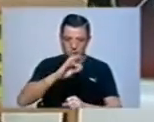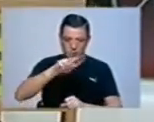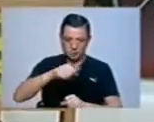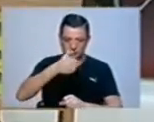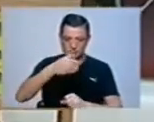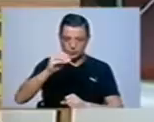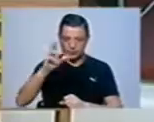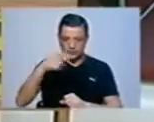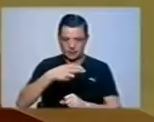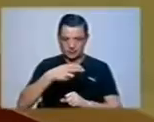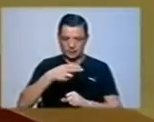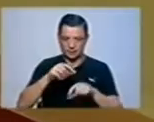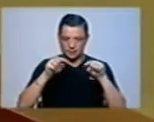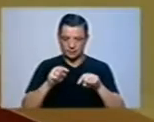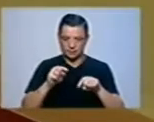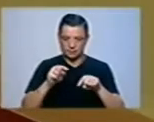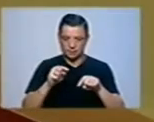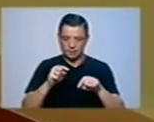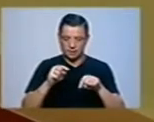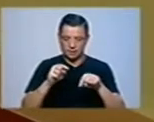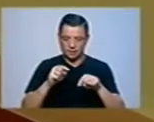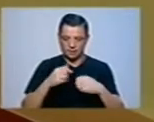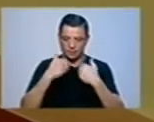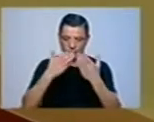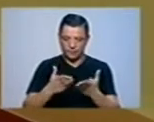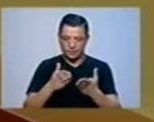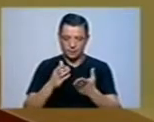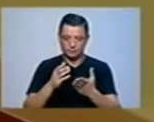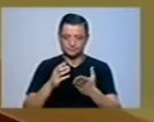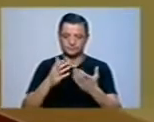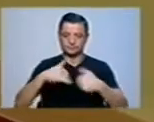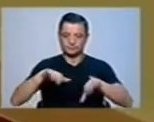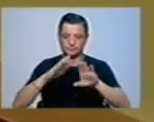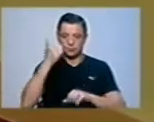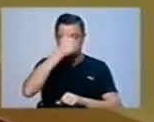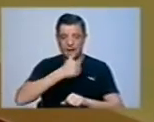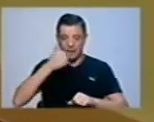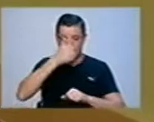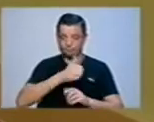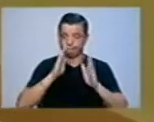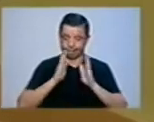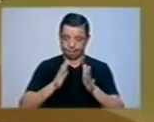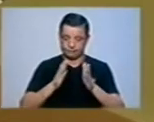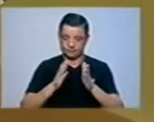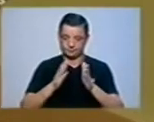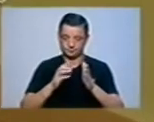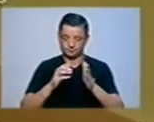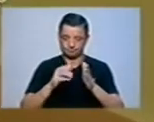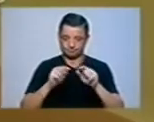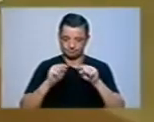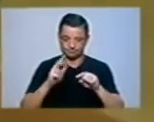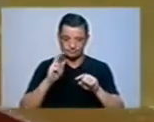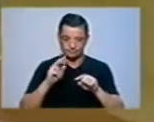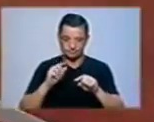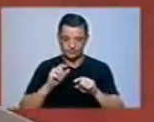só entrar em contato com eles na agenda e eles enviam para todo quem o país. Quem não precisa de uma agenda? Ainda por bem, esta é solidária. Deixa eu ver.